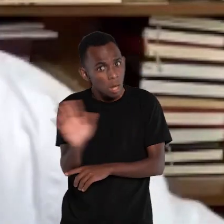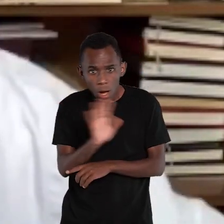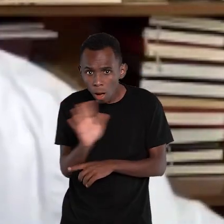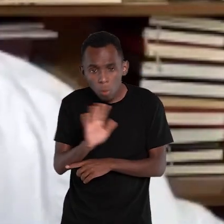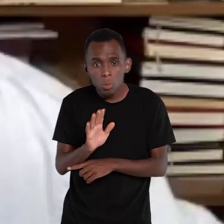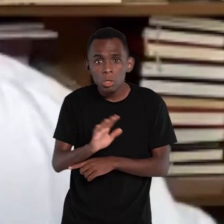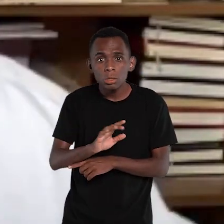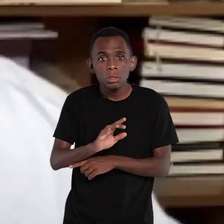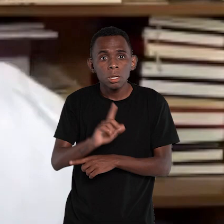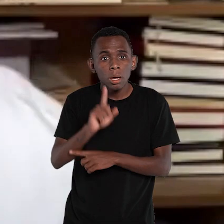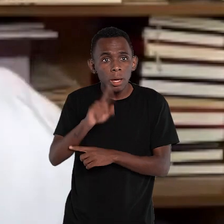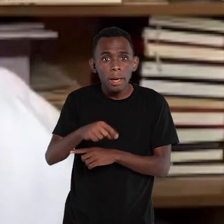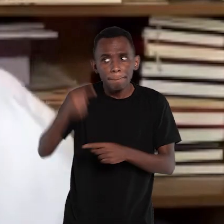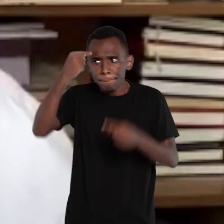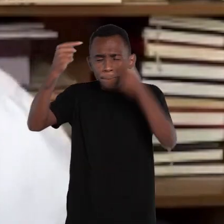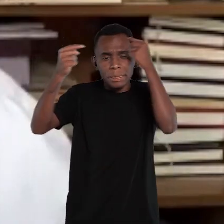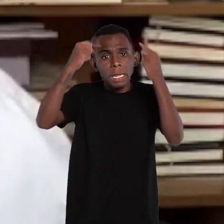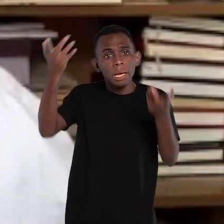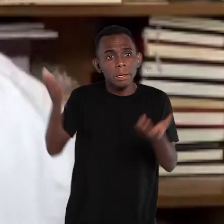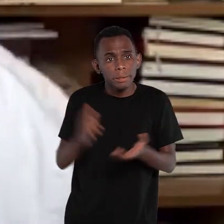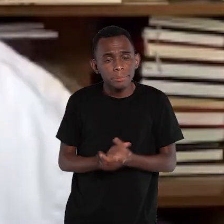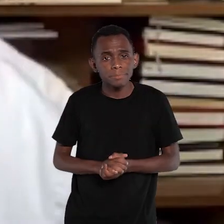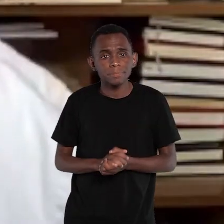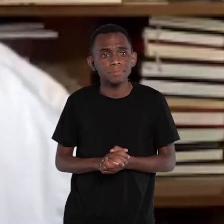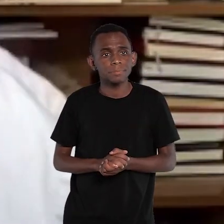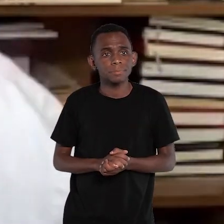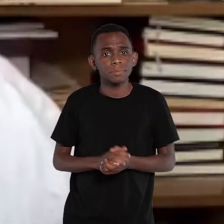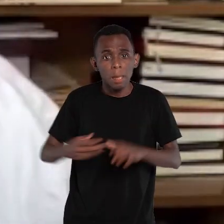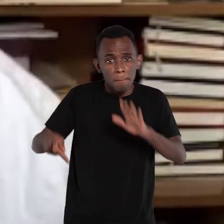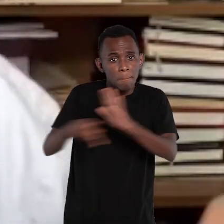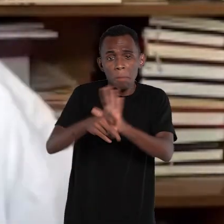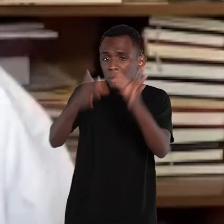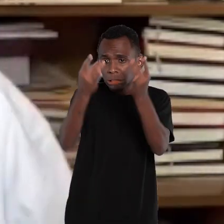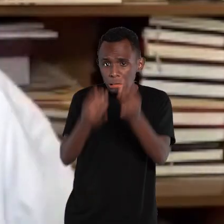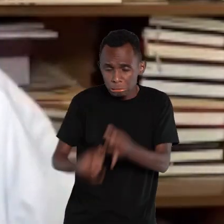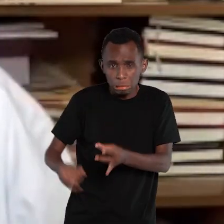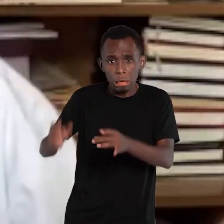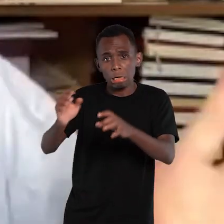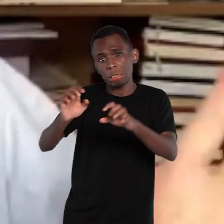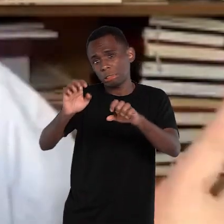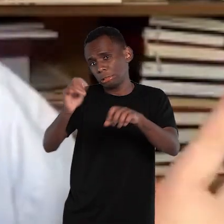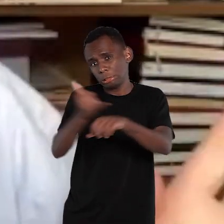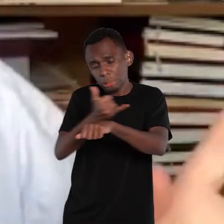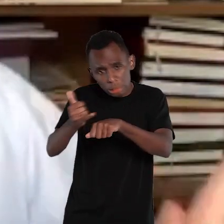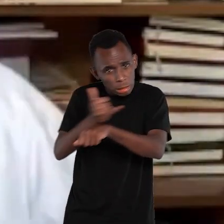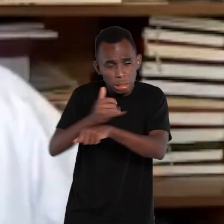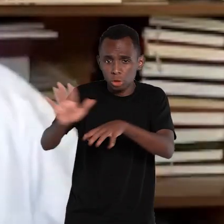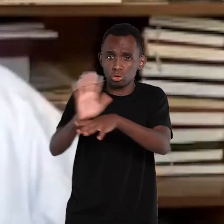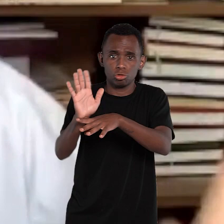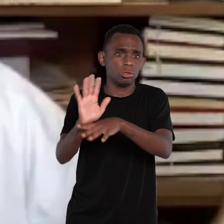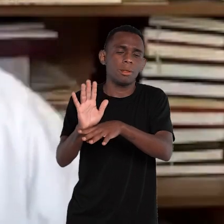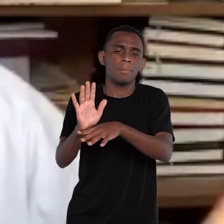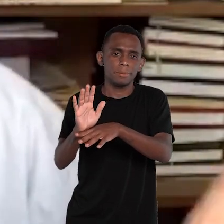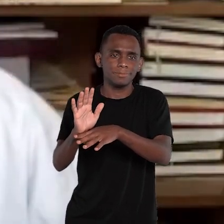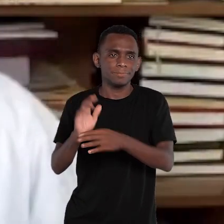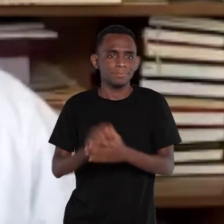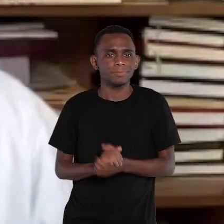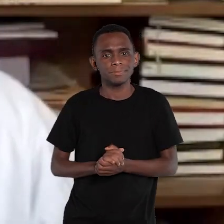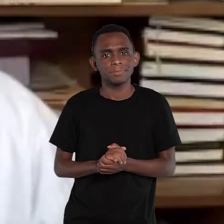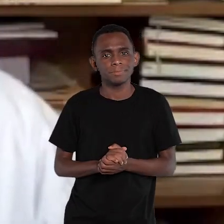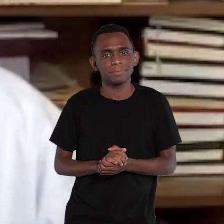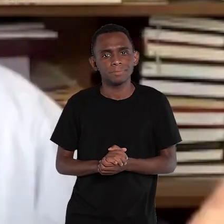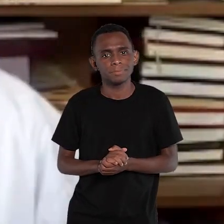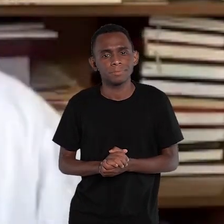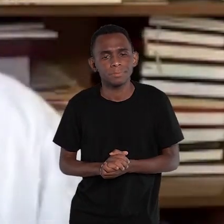de todo o repertório narrativo pertencente ao cinema. Não, nenhum outro